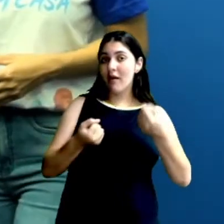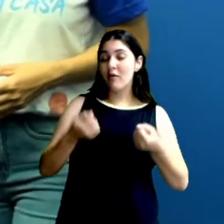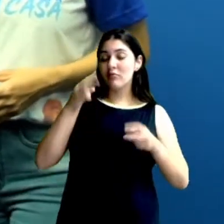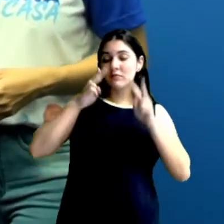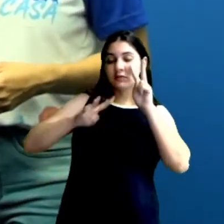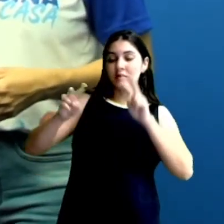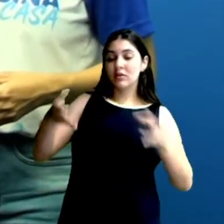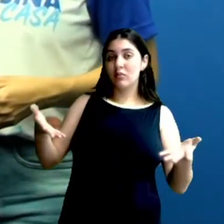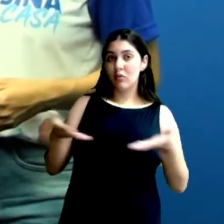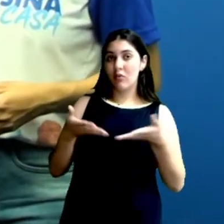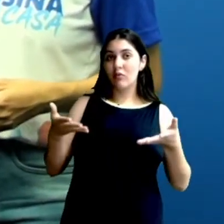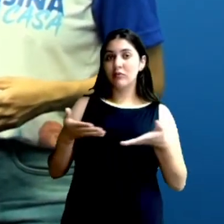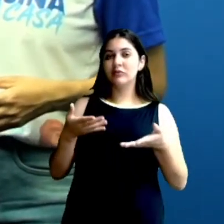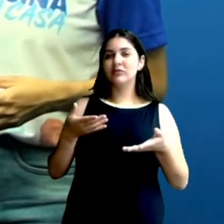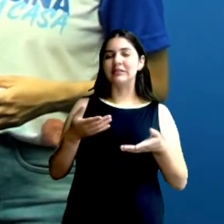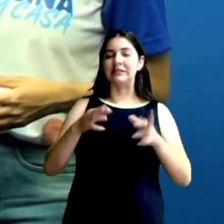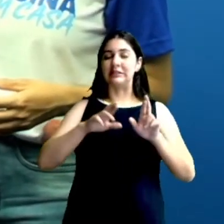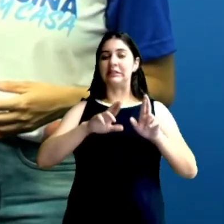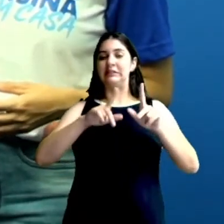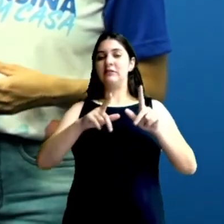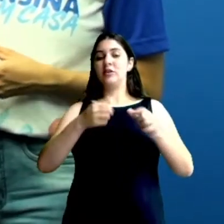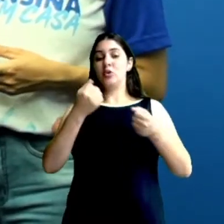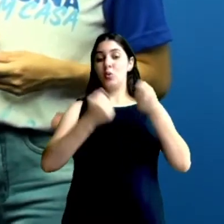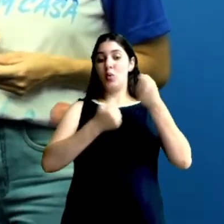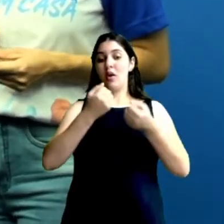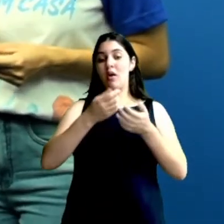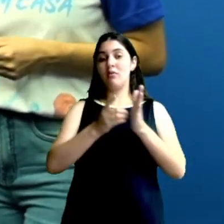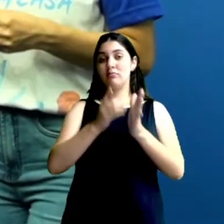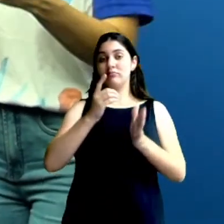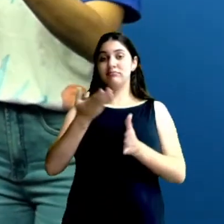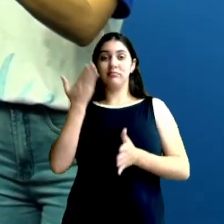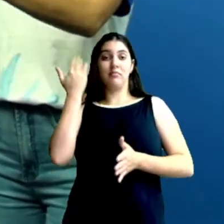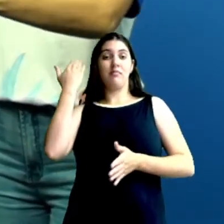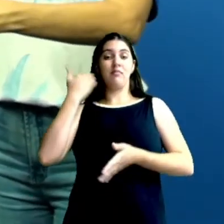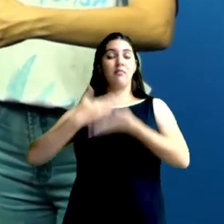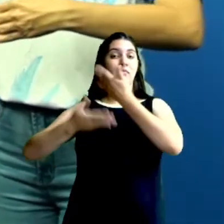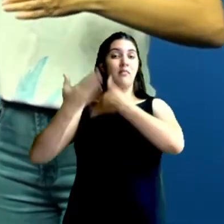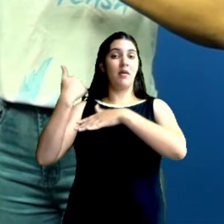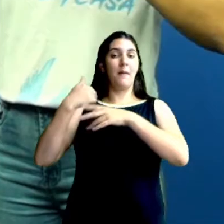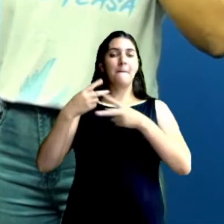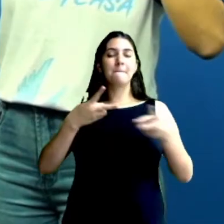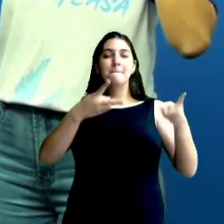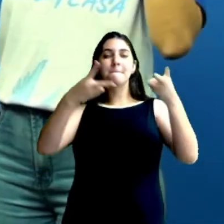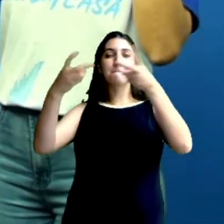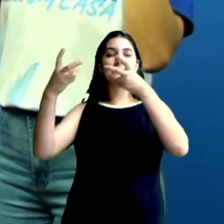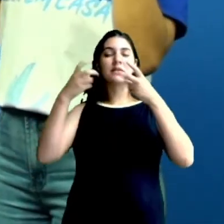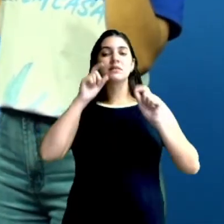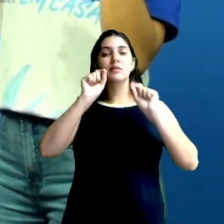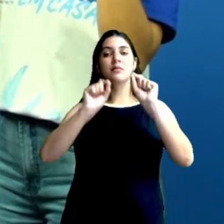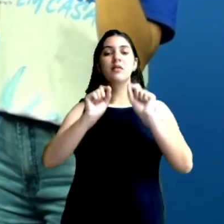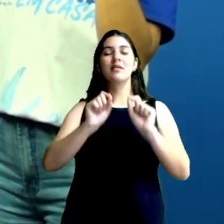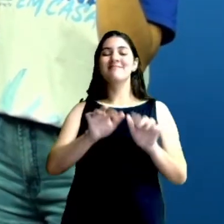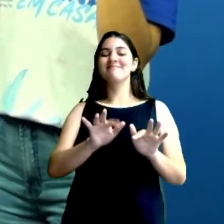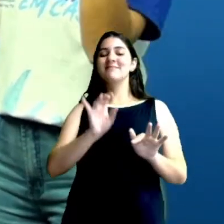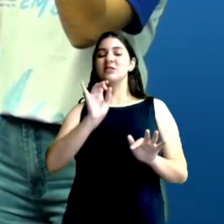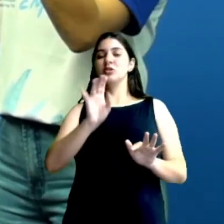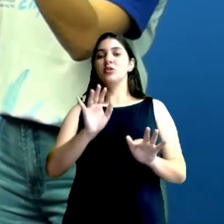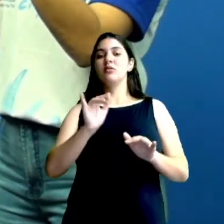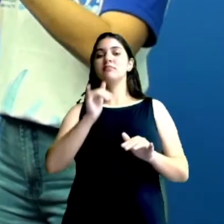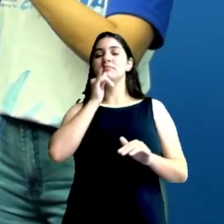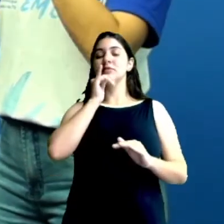carro que ele inicia lá atrás. Então, percebam que não apenas